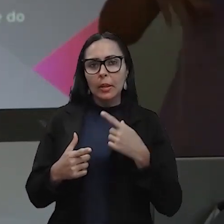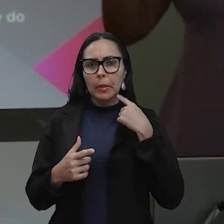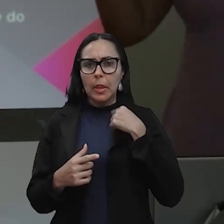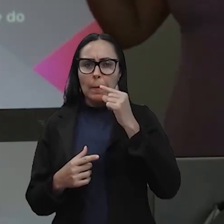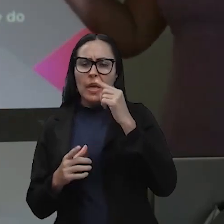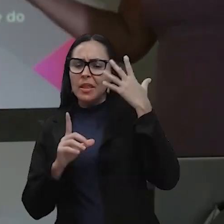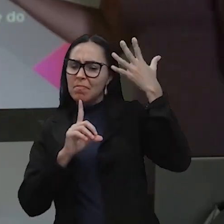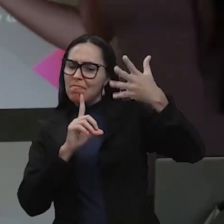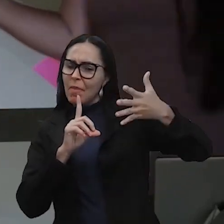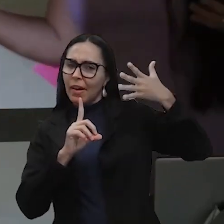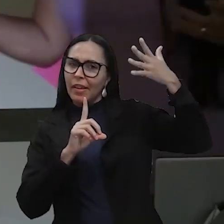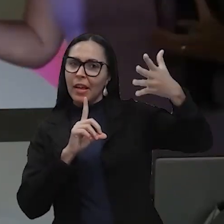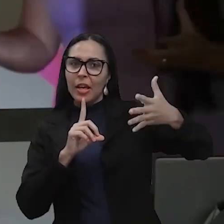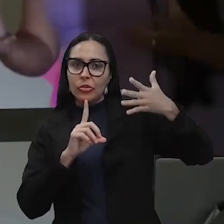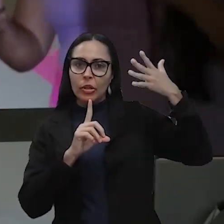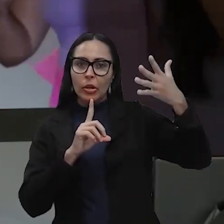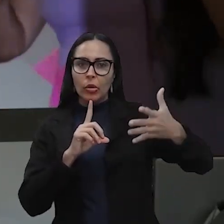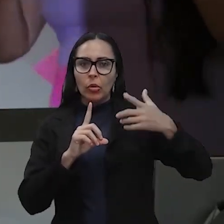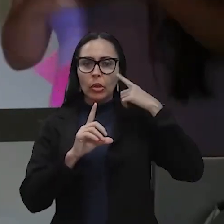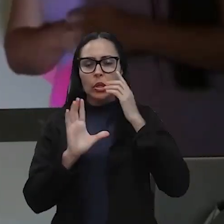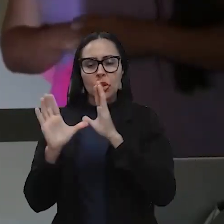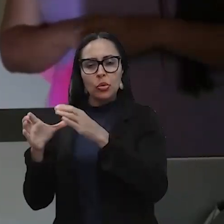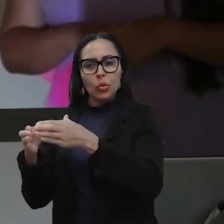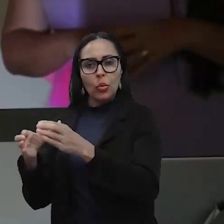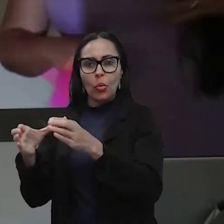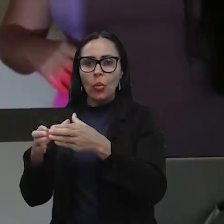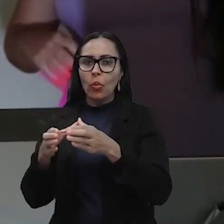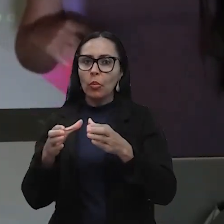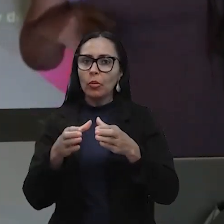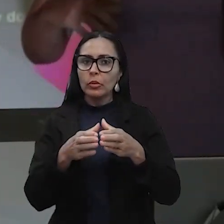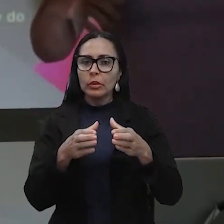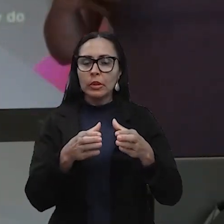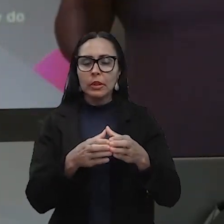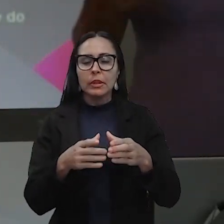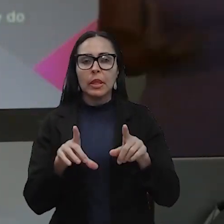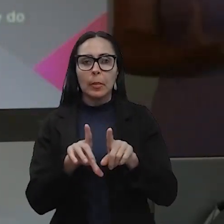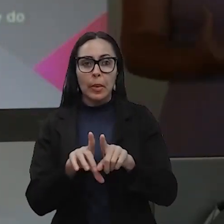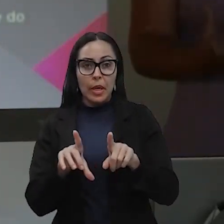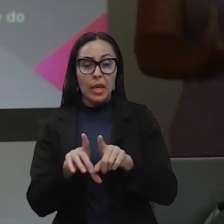com grandes grupos e até grupos menores, menos